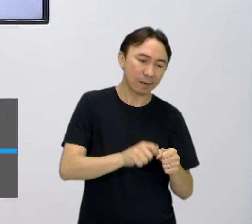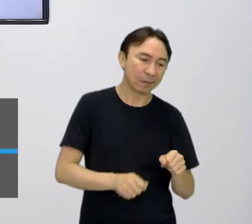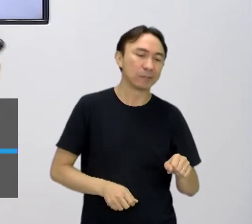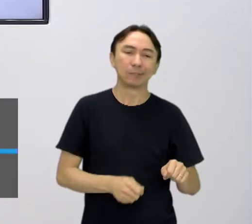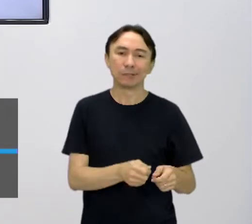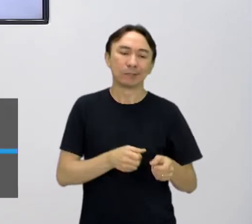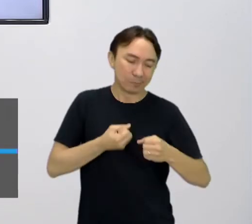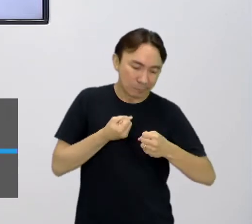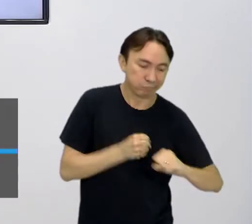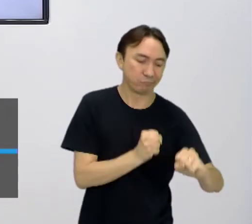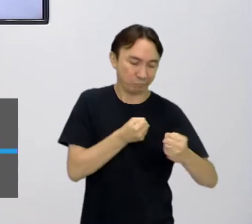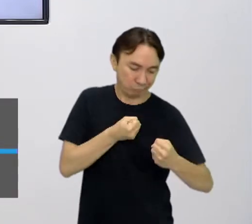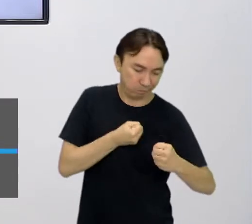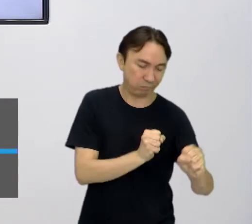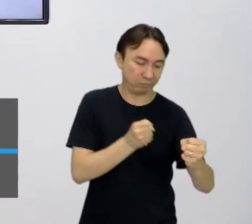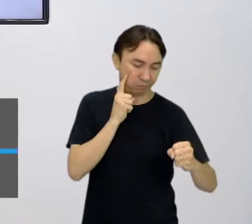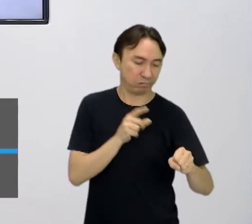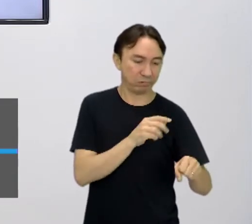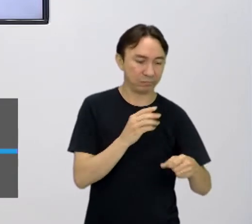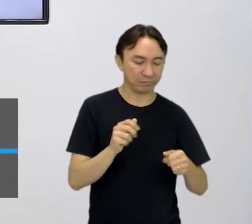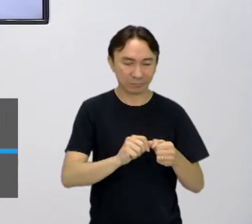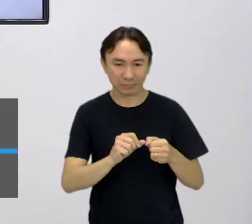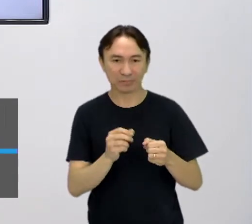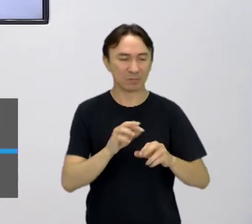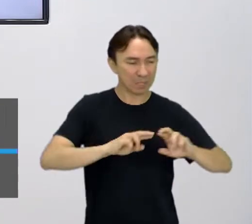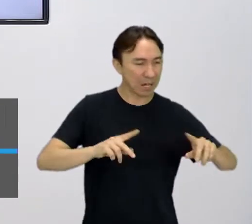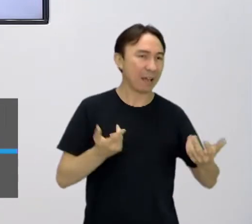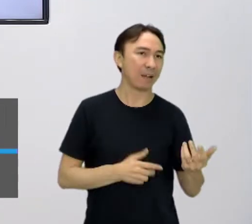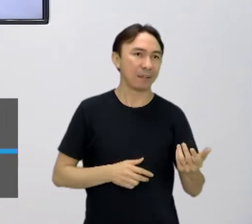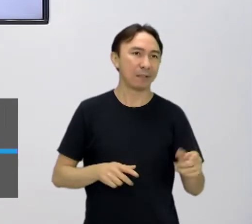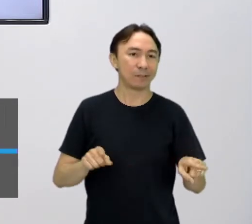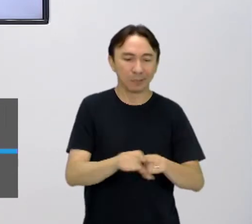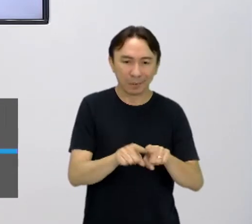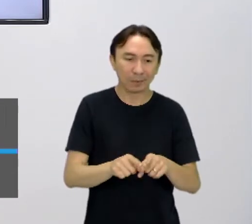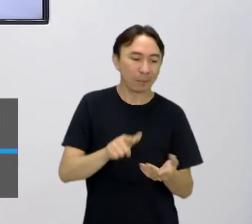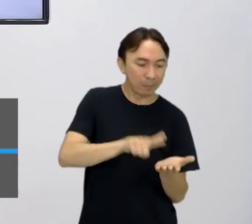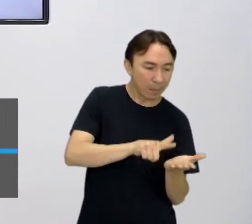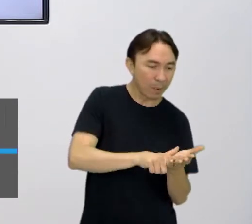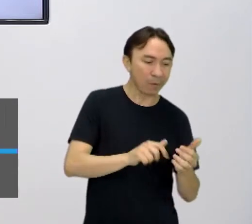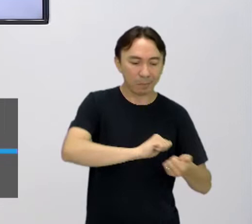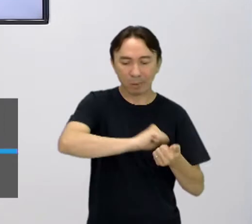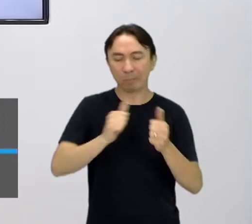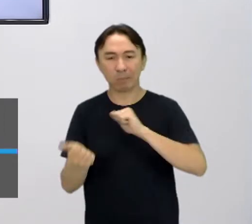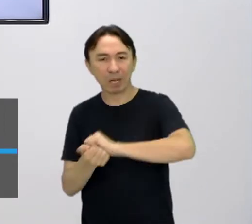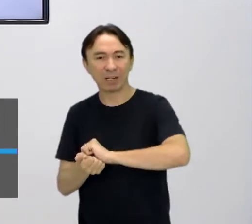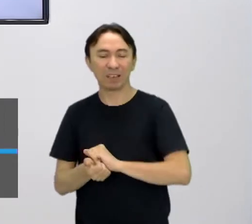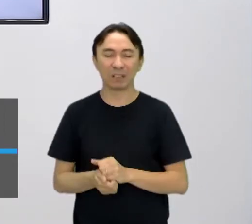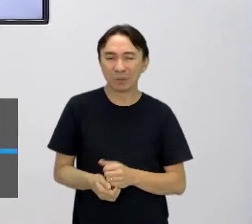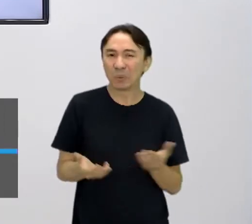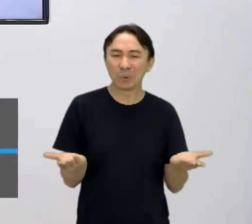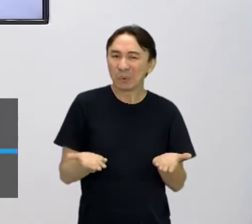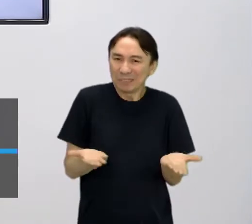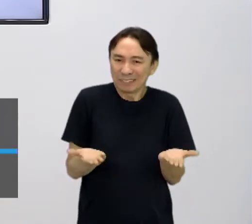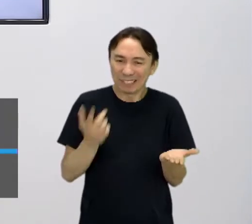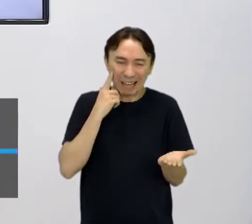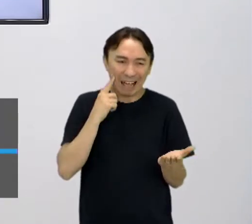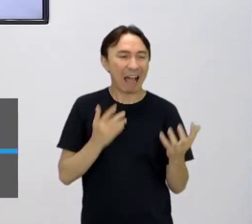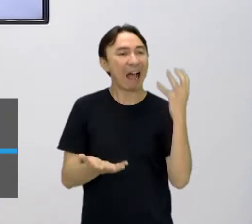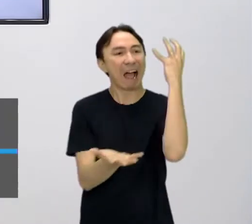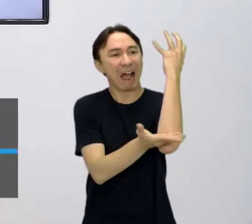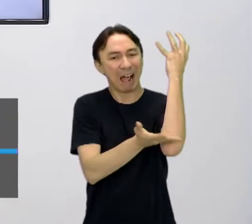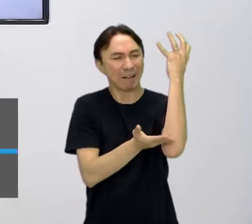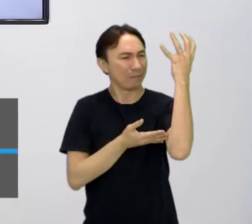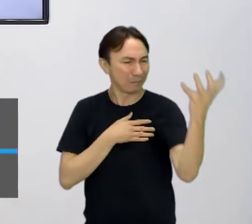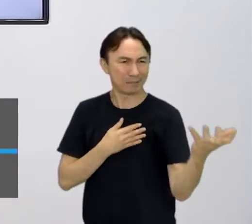virar papel, enfim, não é isso. Se bem que para virar papel existem plantações específicas, né? Hoje o eucalipto não se derruba mais árvores nativas, né, para se